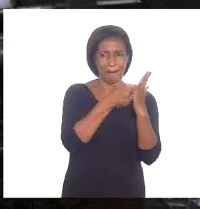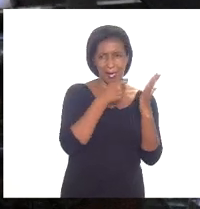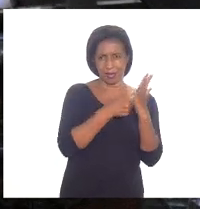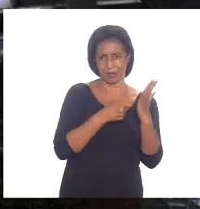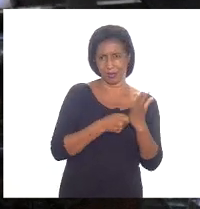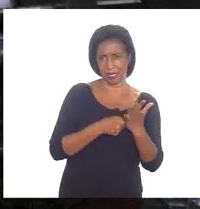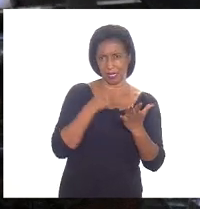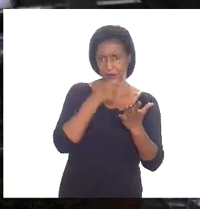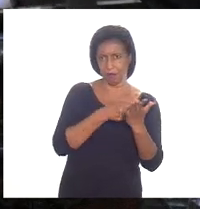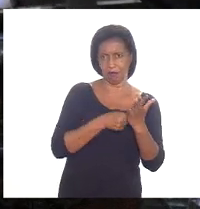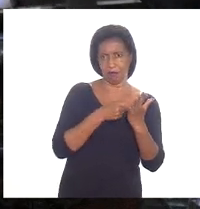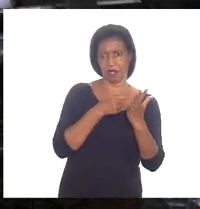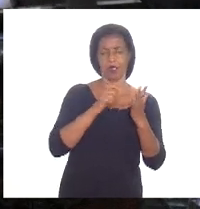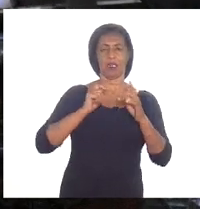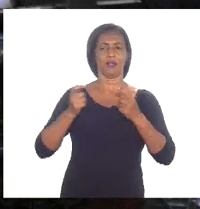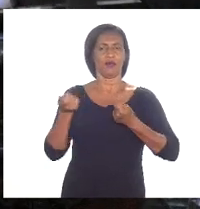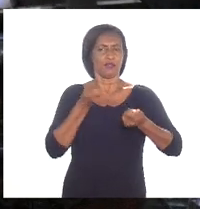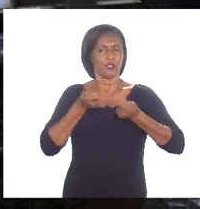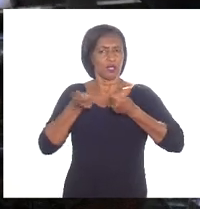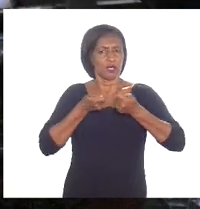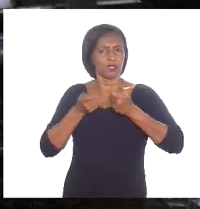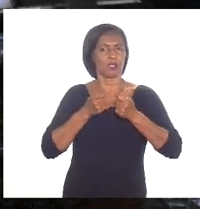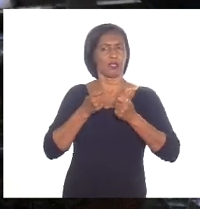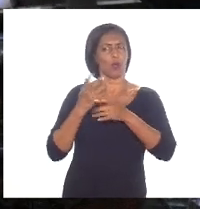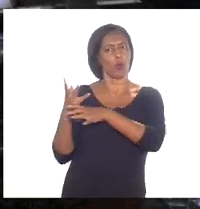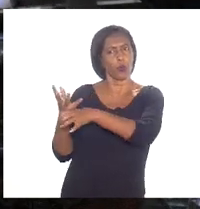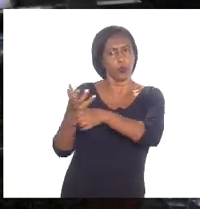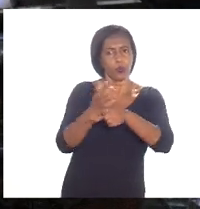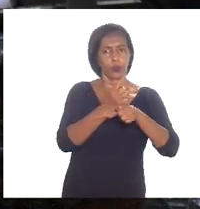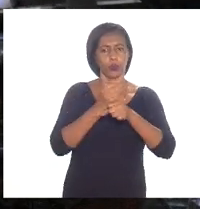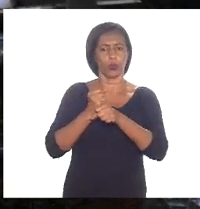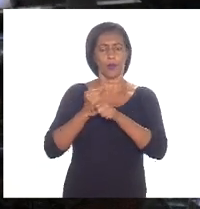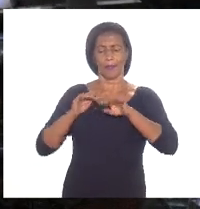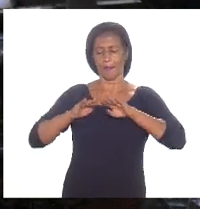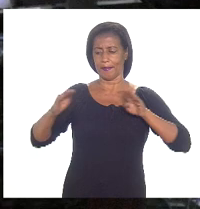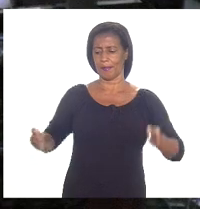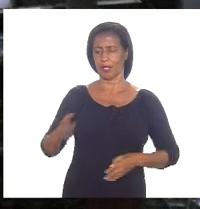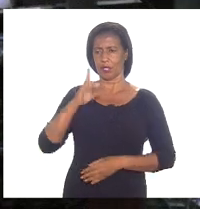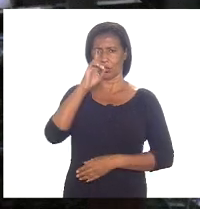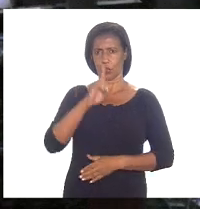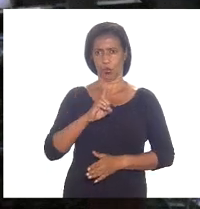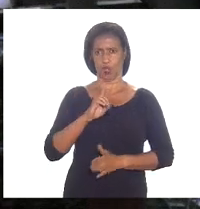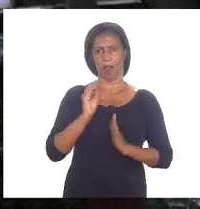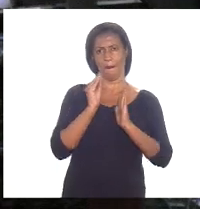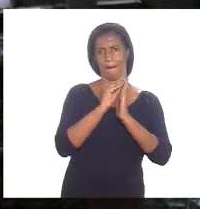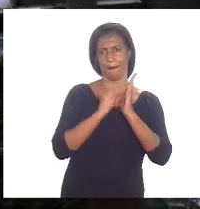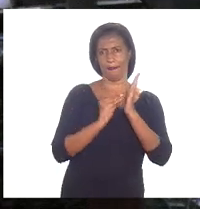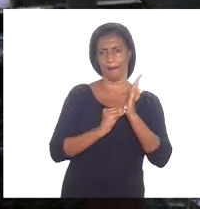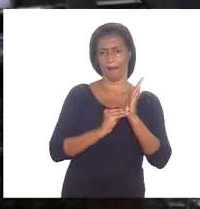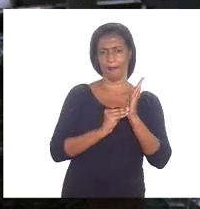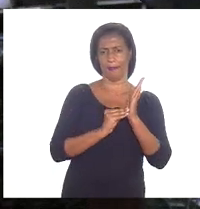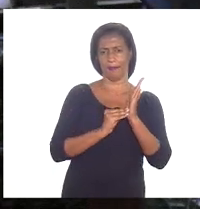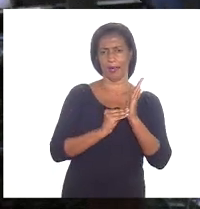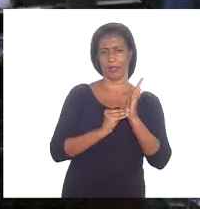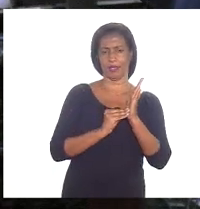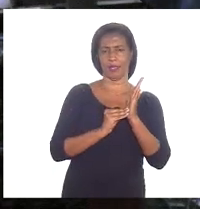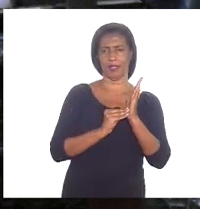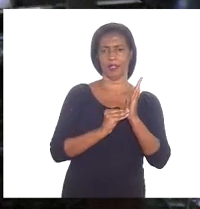de Orçamento, Finanças, Fiscalização Financeira e Controle e Mesa Diretora. Para emitir parecer pela Comissão de Constituição, Justiça... Questão de ordem,